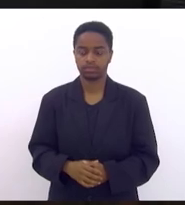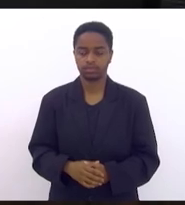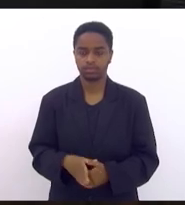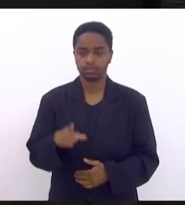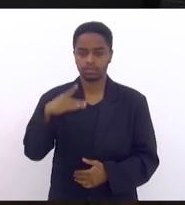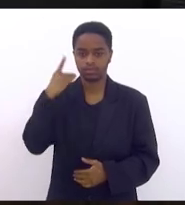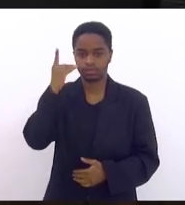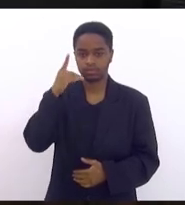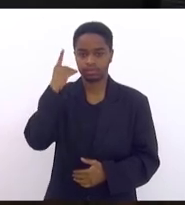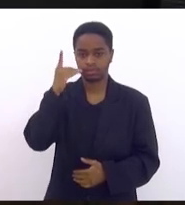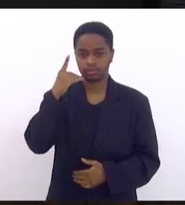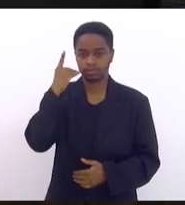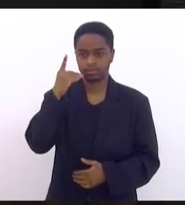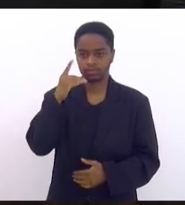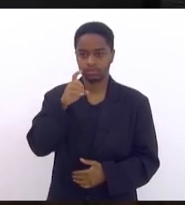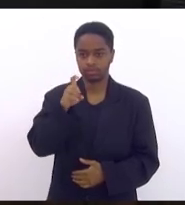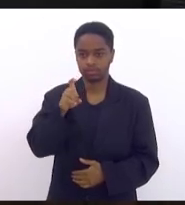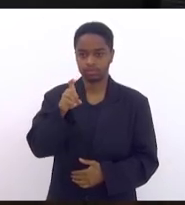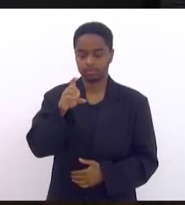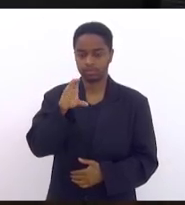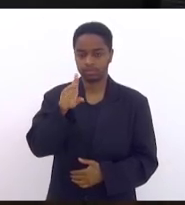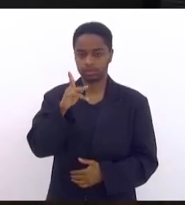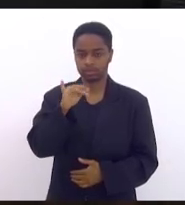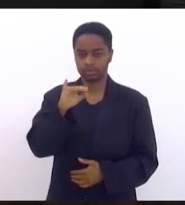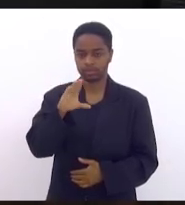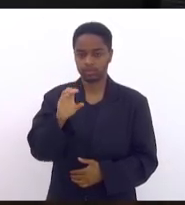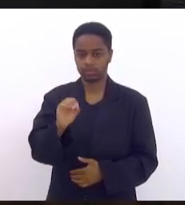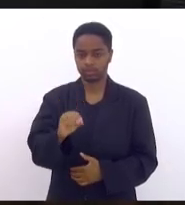Deputado Chico Machado.